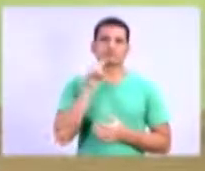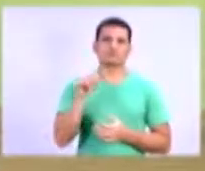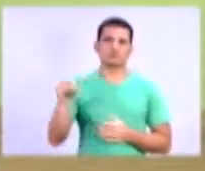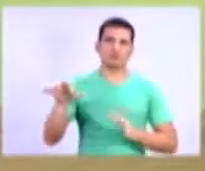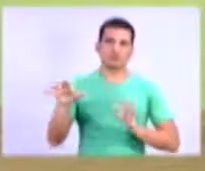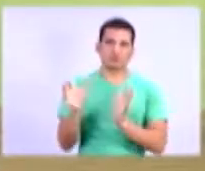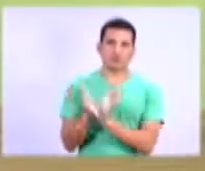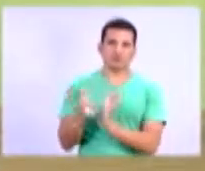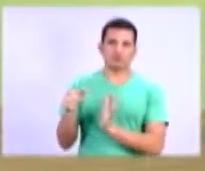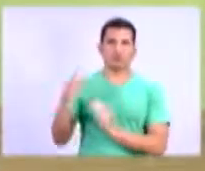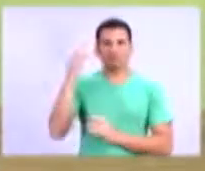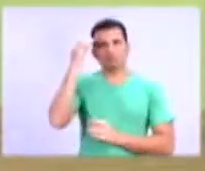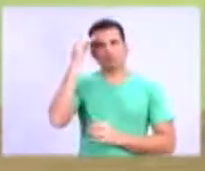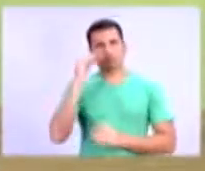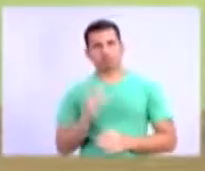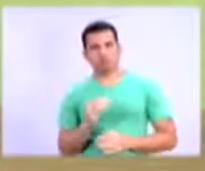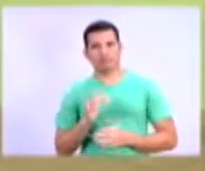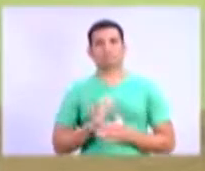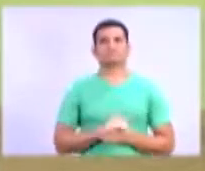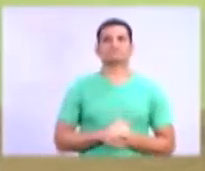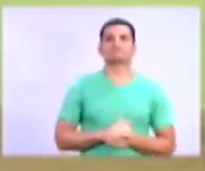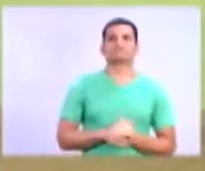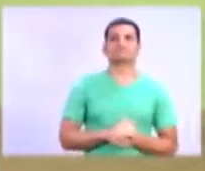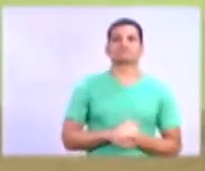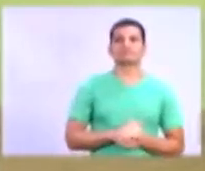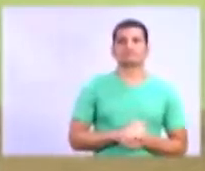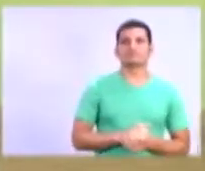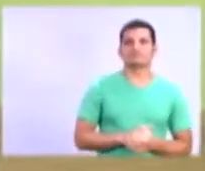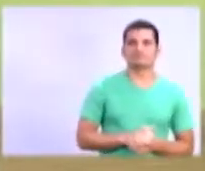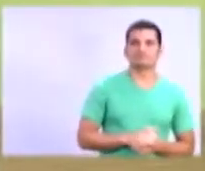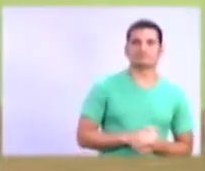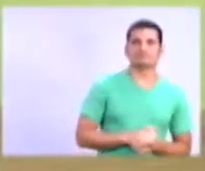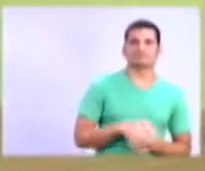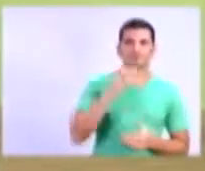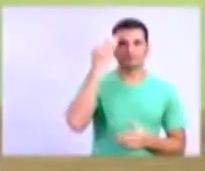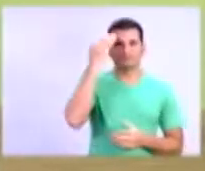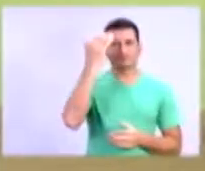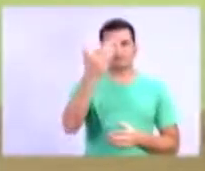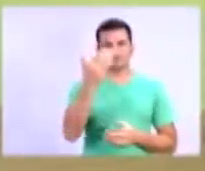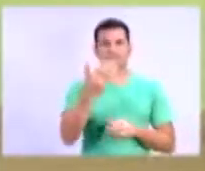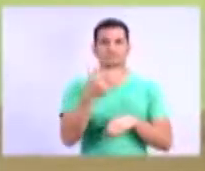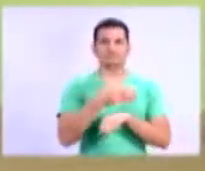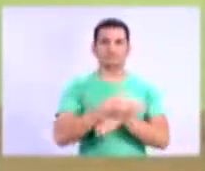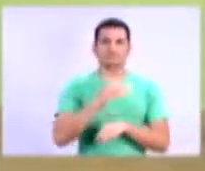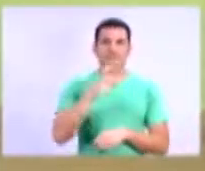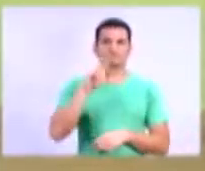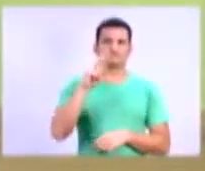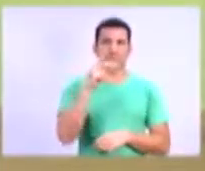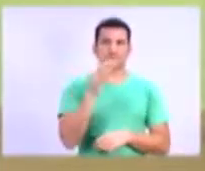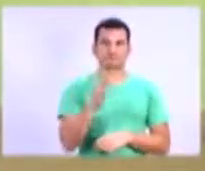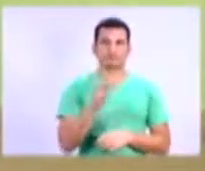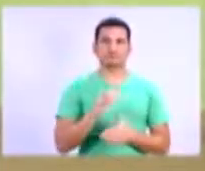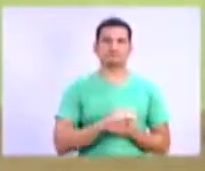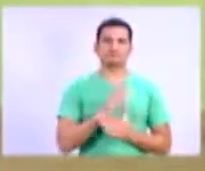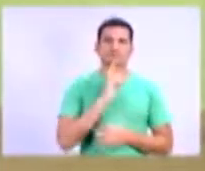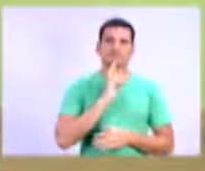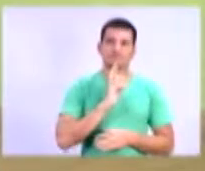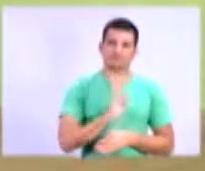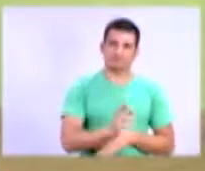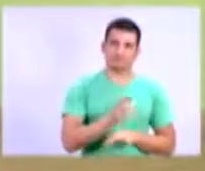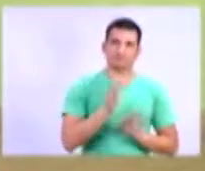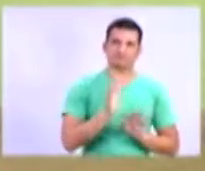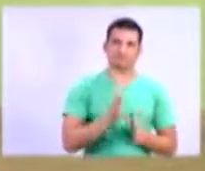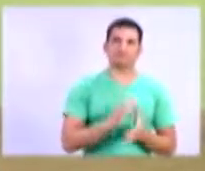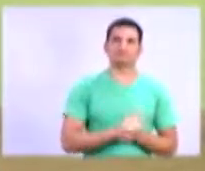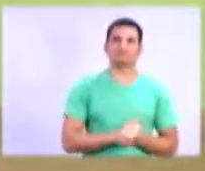questão número 2, agradecer, né, a participação de todos no chat. Respondimos aqui a grande maioria das questões.